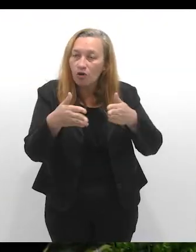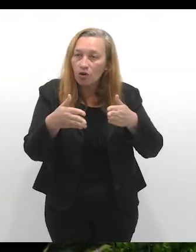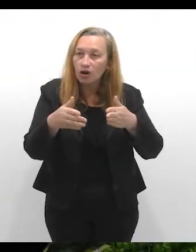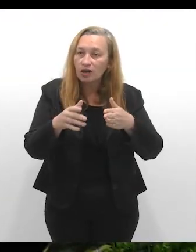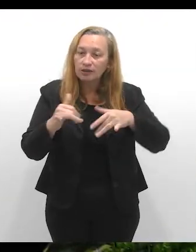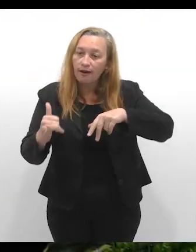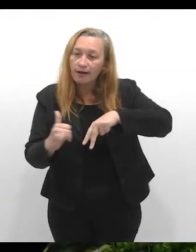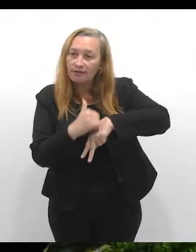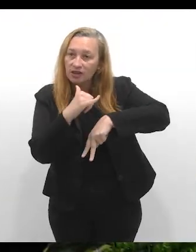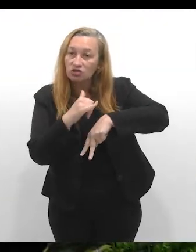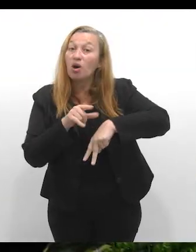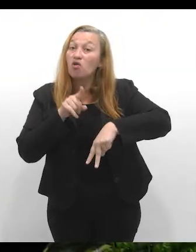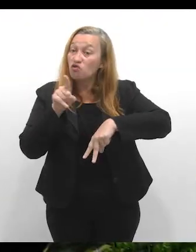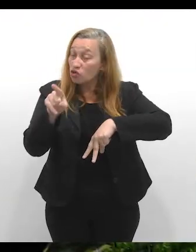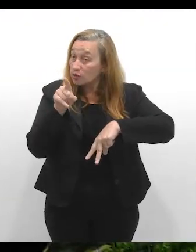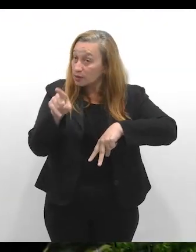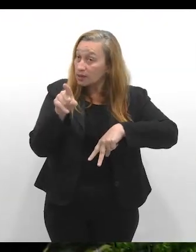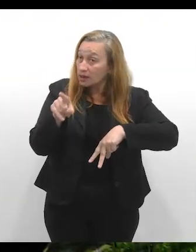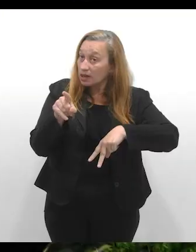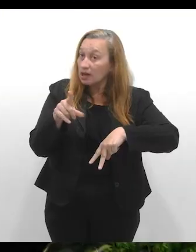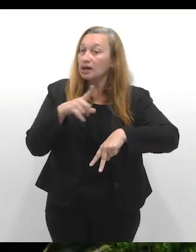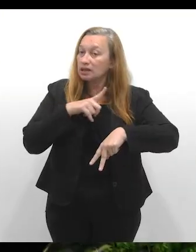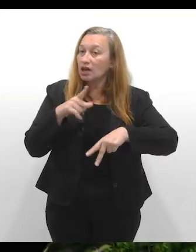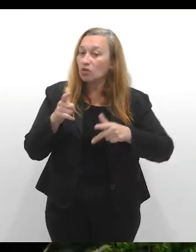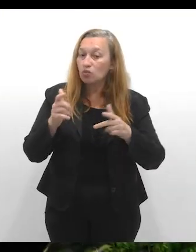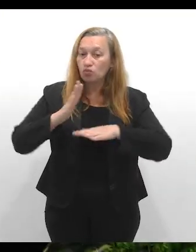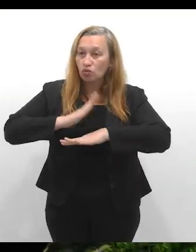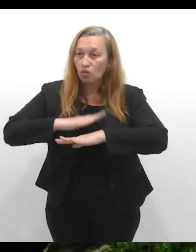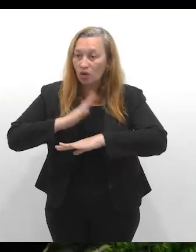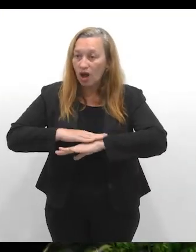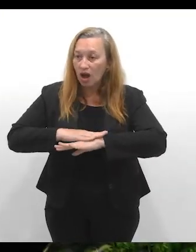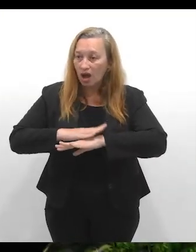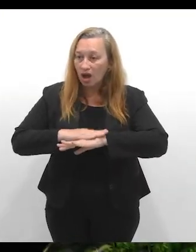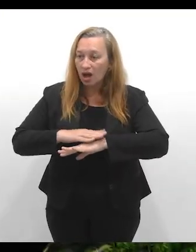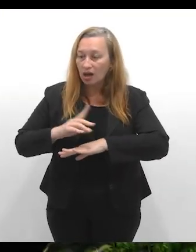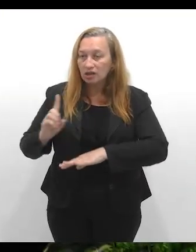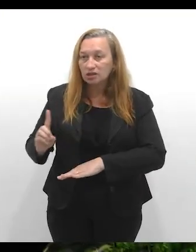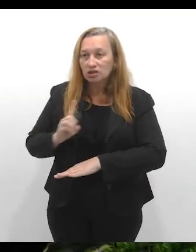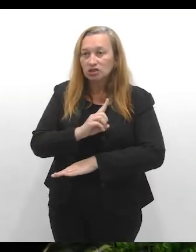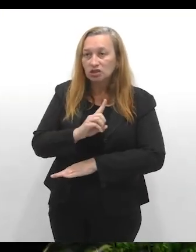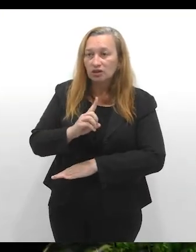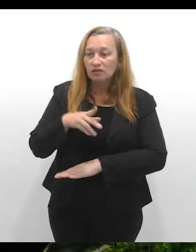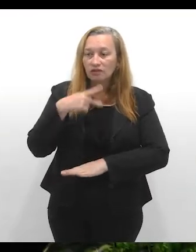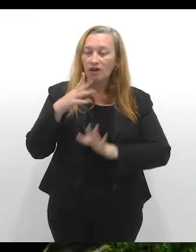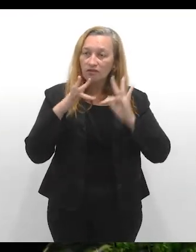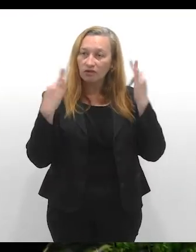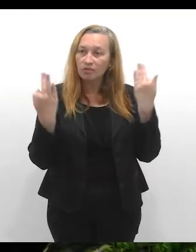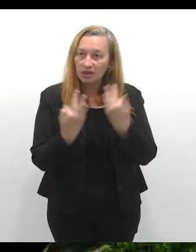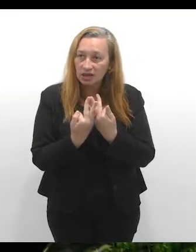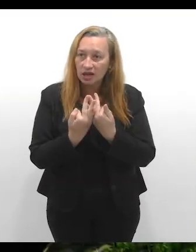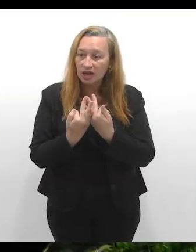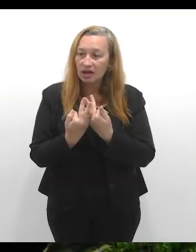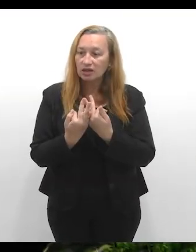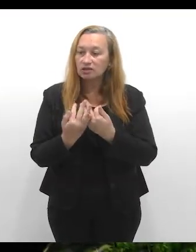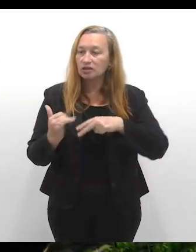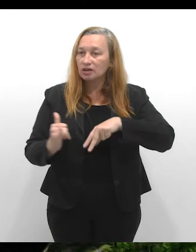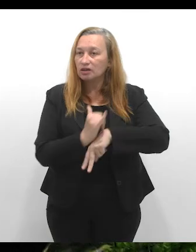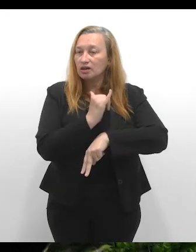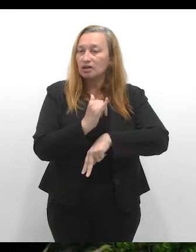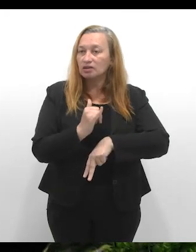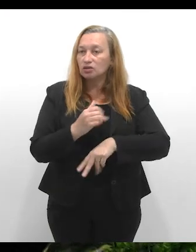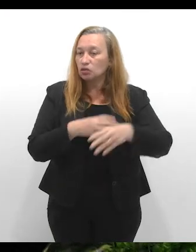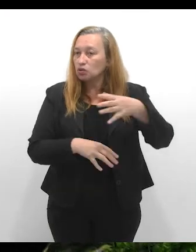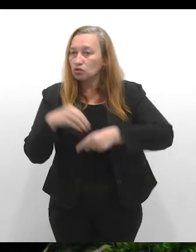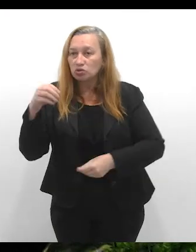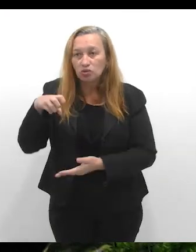internacionalmente e faz muita ênfase à questão da vítima. E você aqui tem um lugar de fala na condição de familiar,